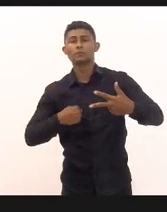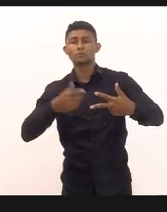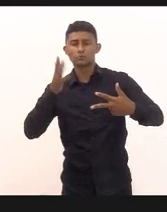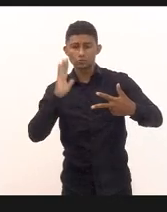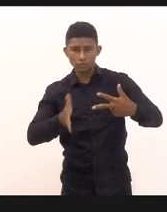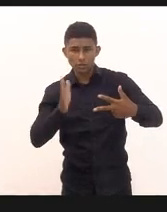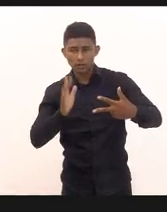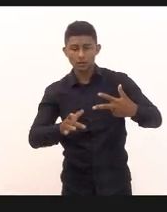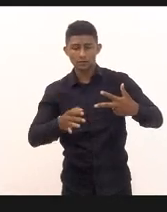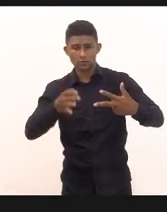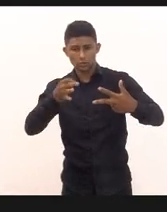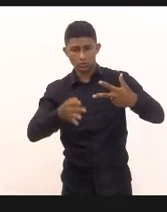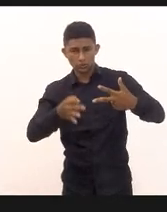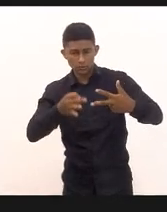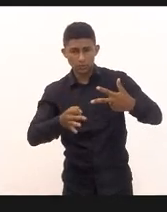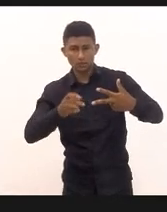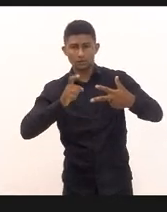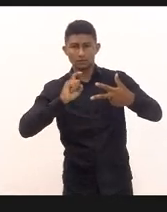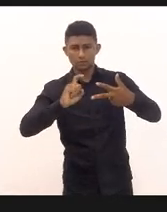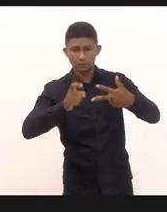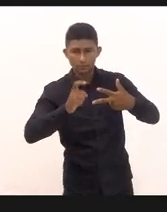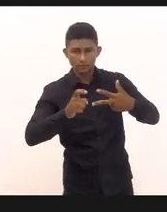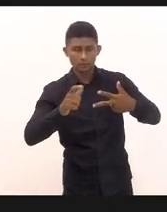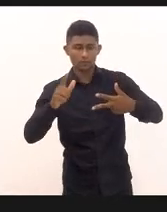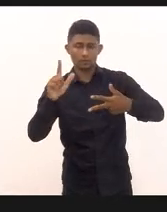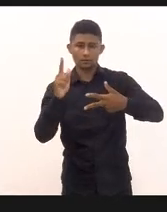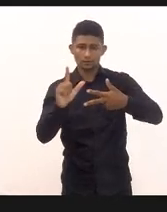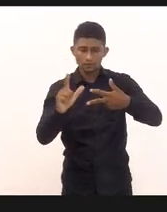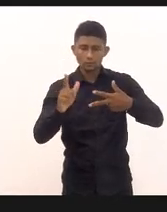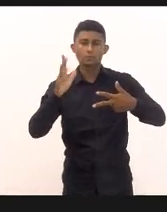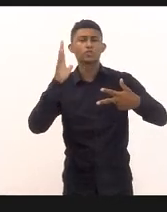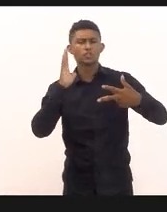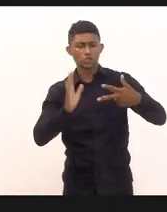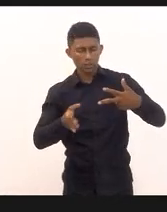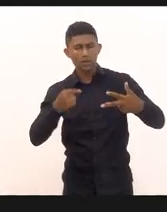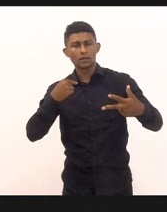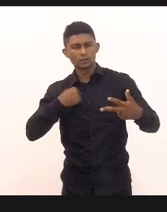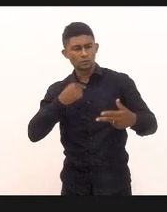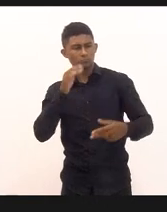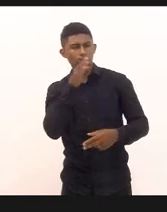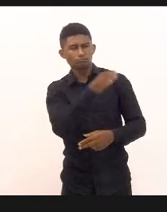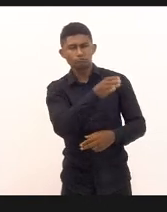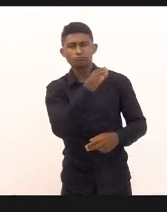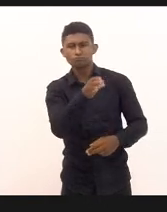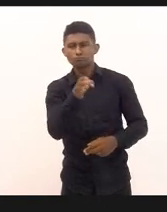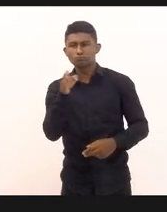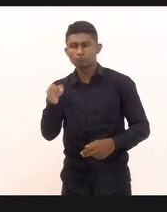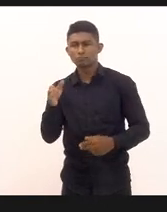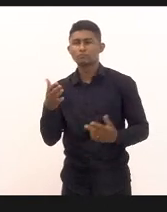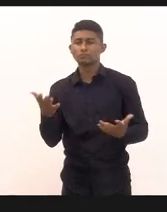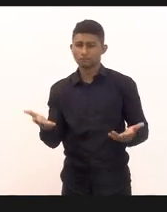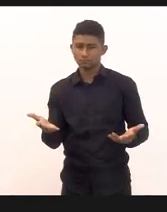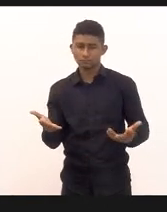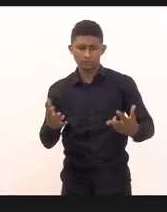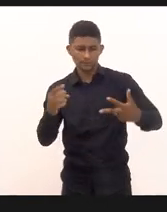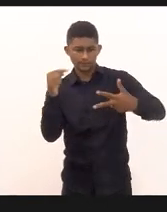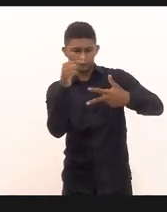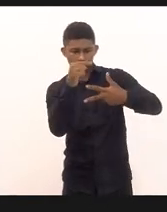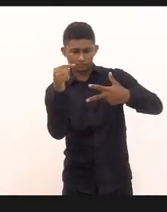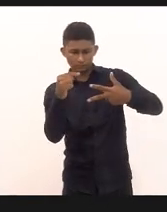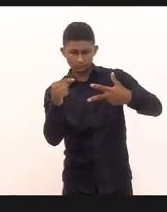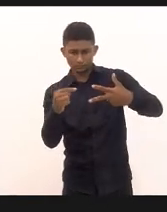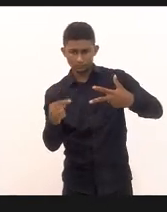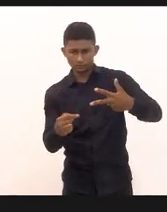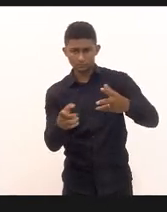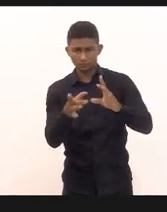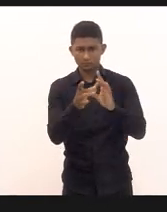pelo Judiciário, junto com os companheiros aqui no Legislativo. E se a gente, aquela máxima, né, que são poderes independentes, se